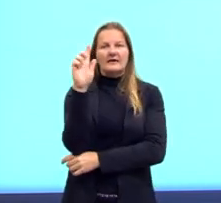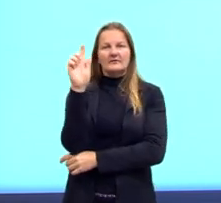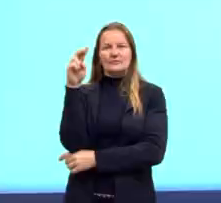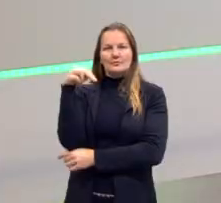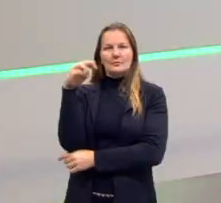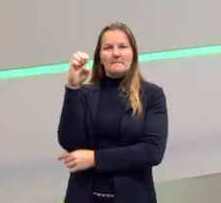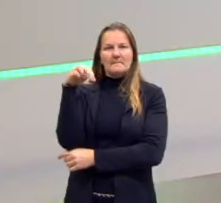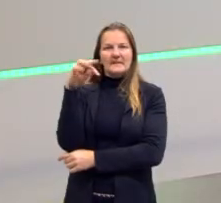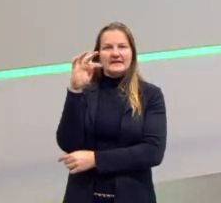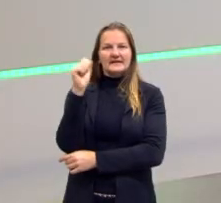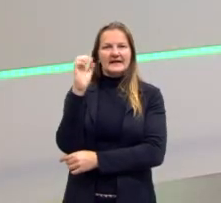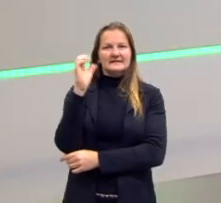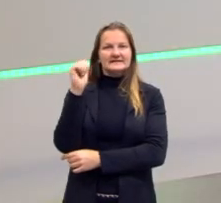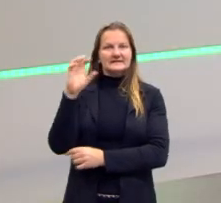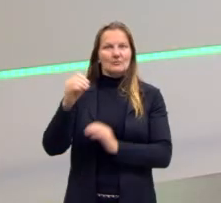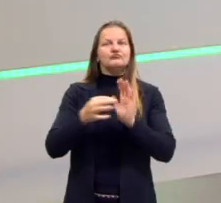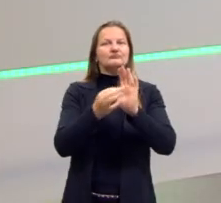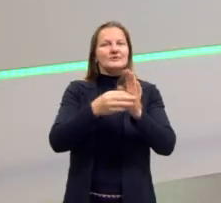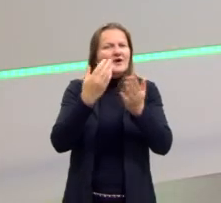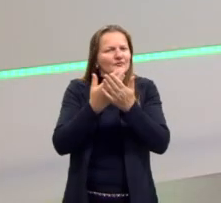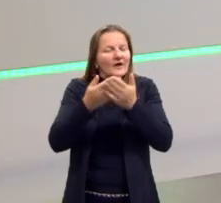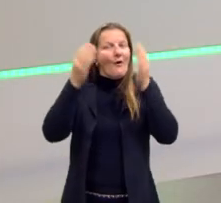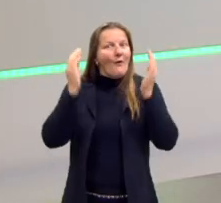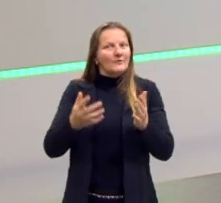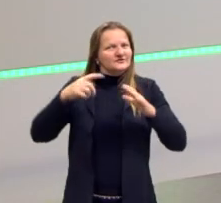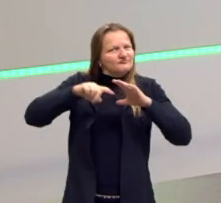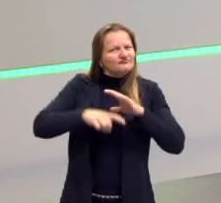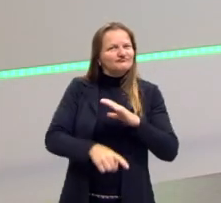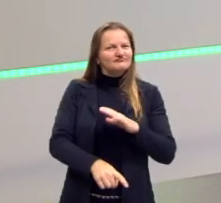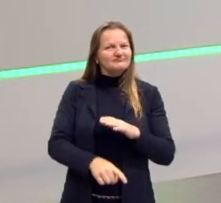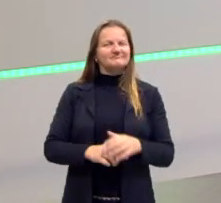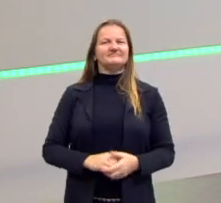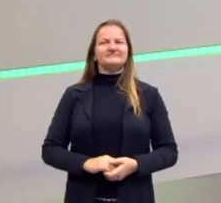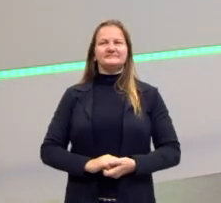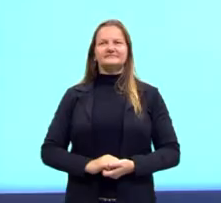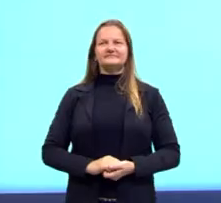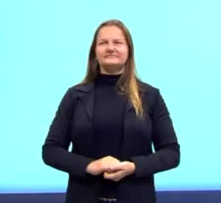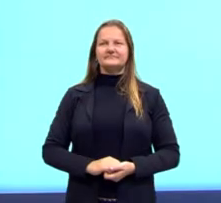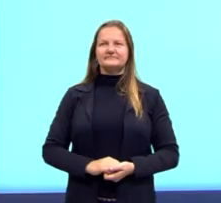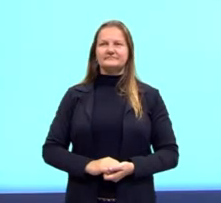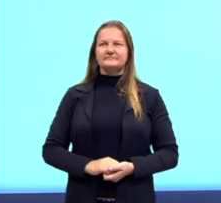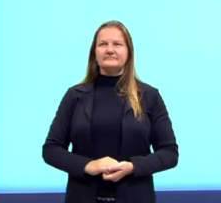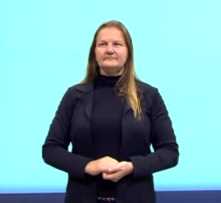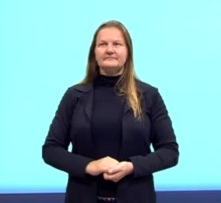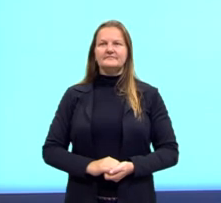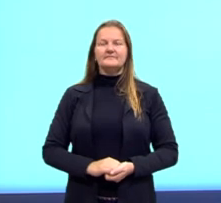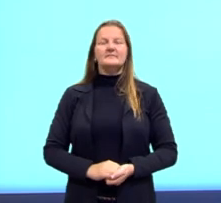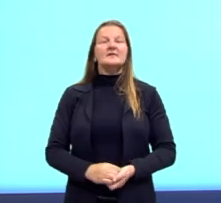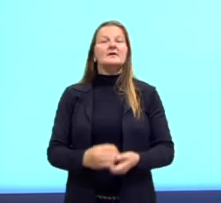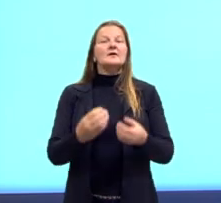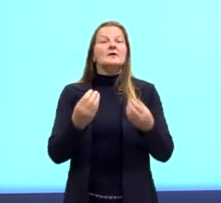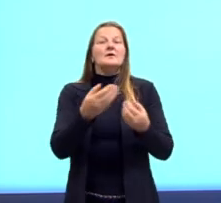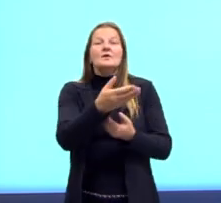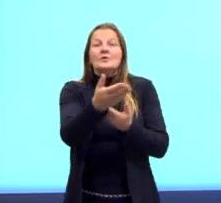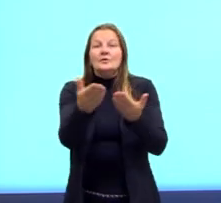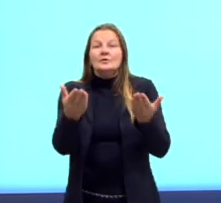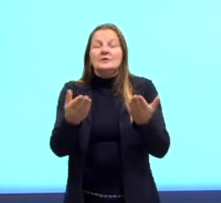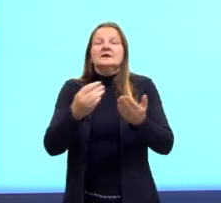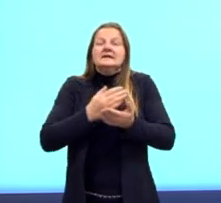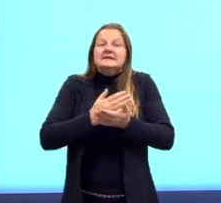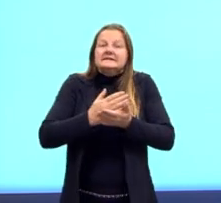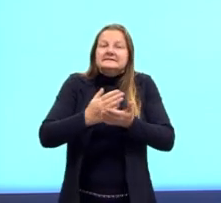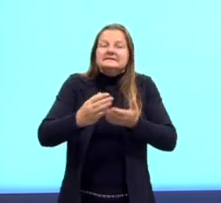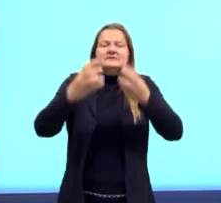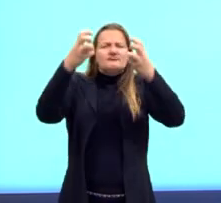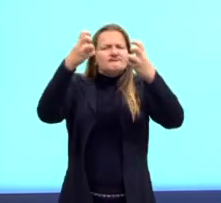essa argumentação que a gente vai estudar hoje na nossa aula E como você sabe eu gosto de